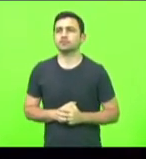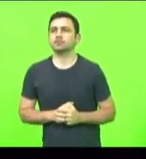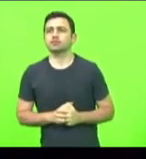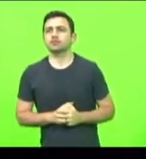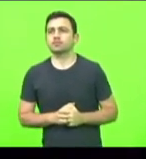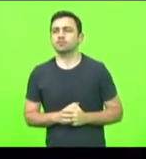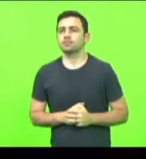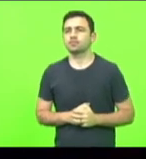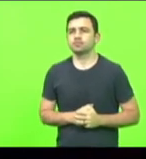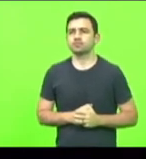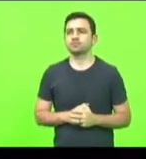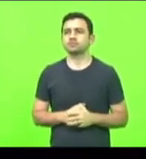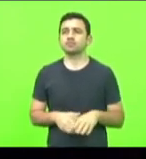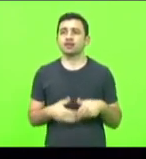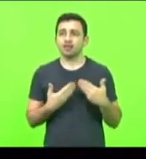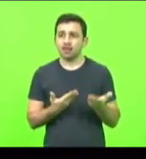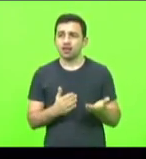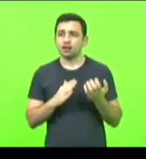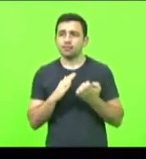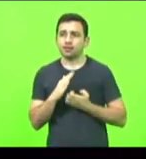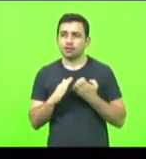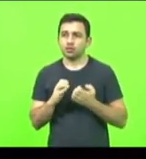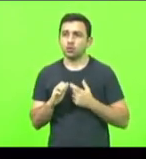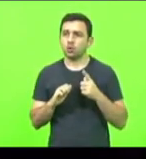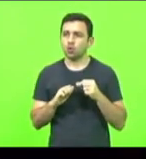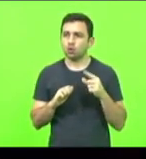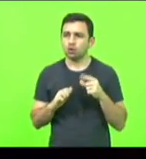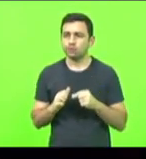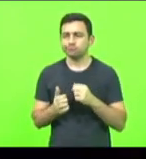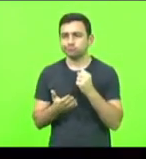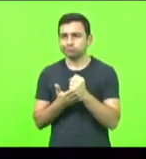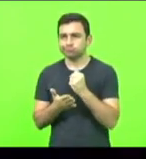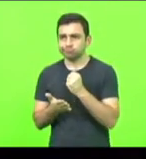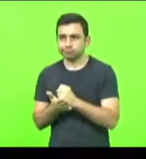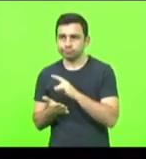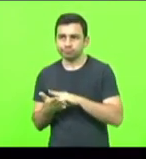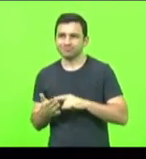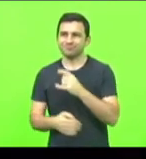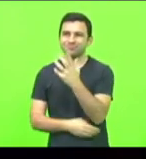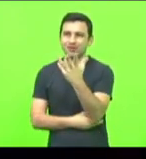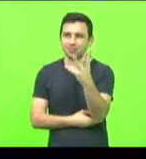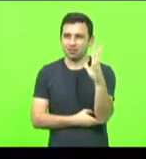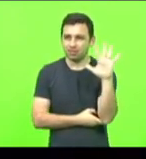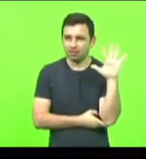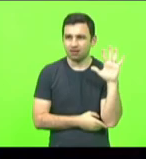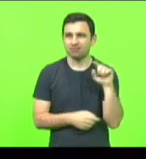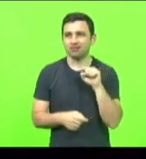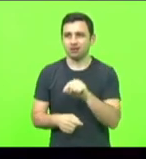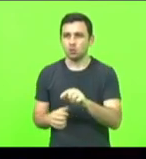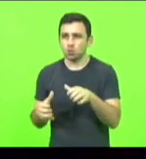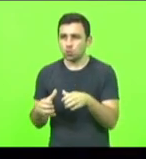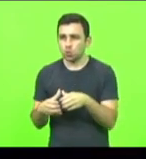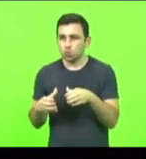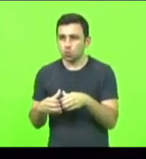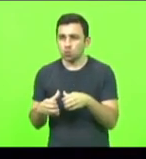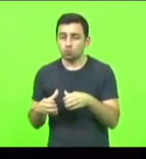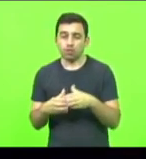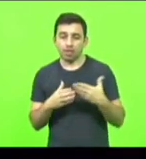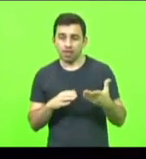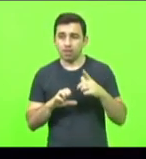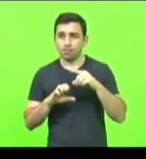encaminhando, protocolando os documentos junto ao órgão ambiental e o empreendedor assumindo, através